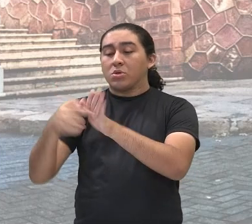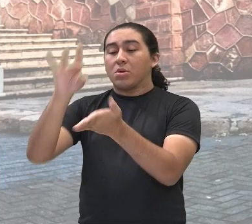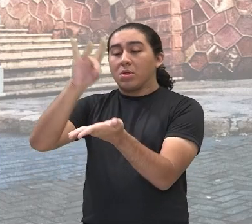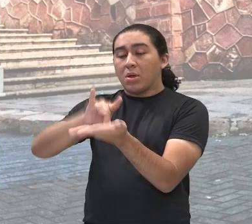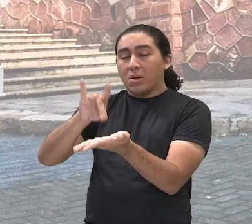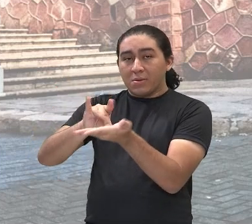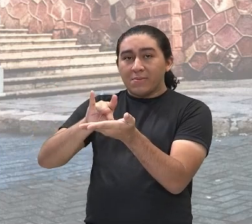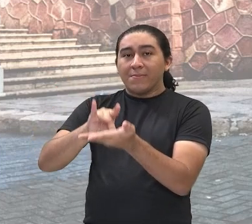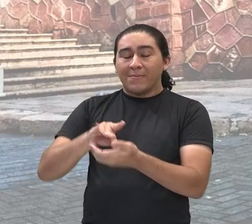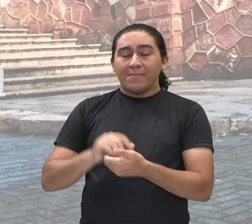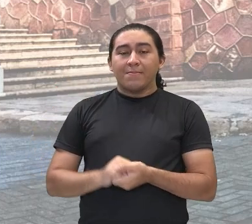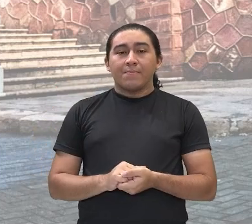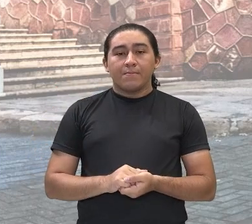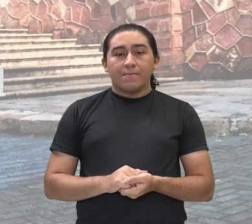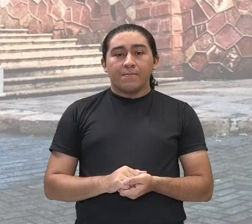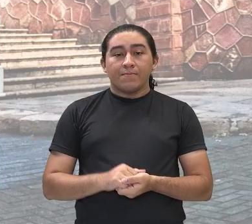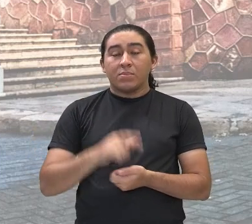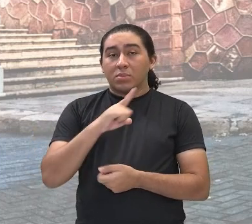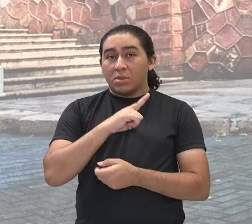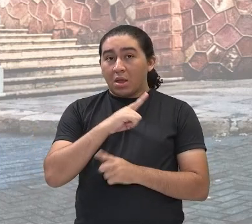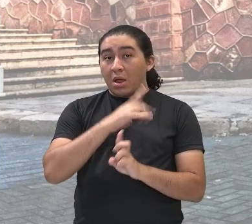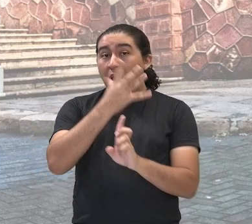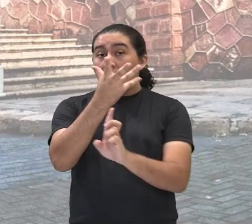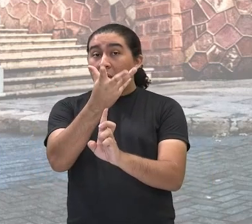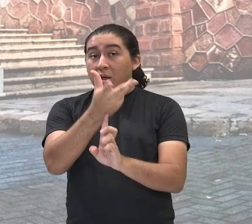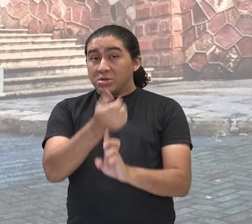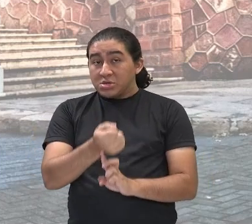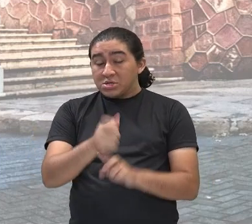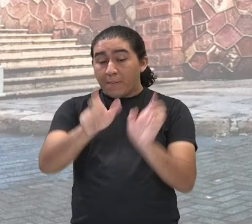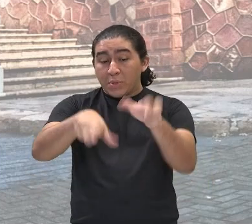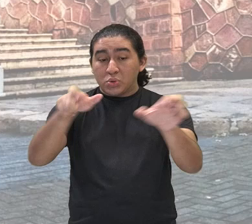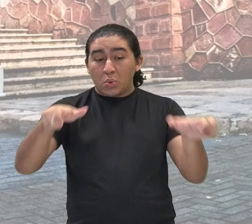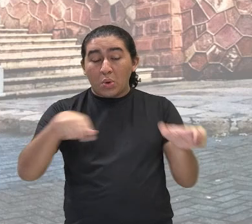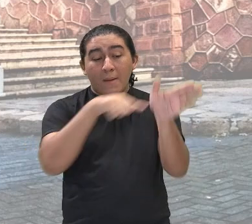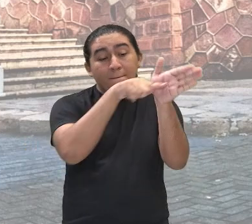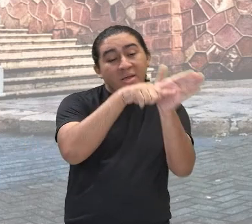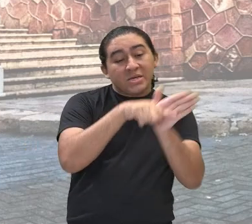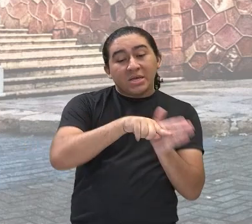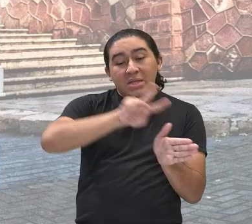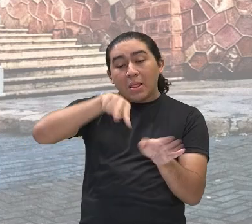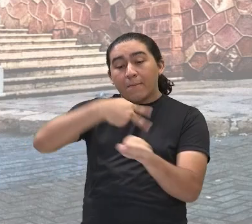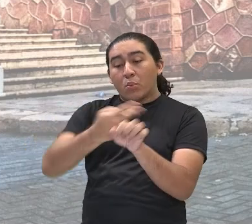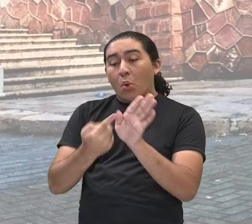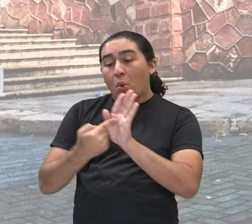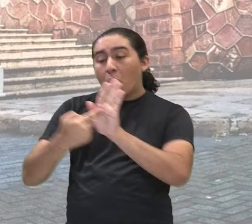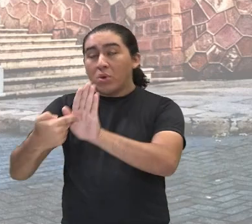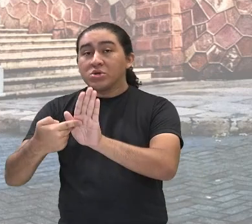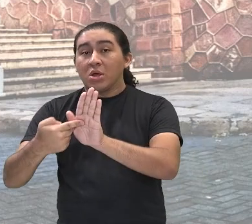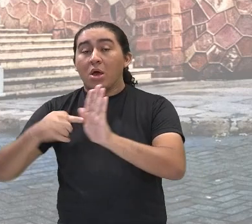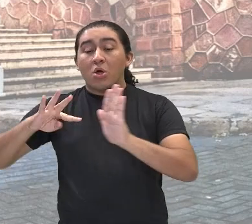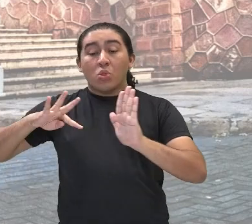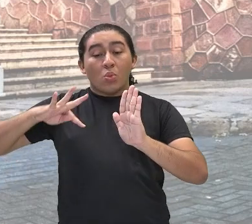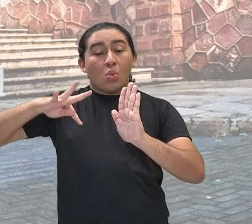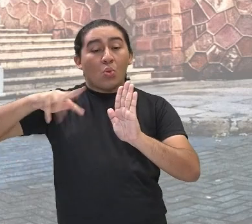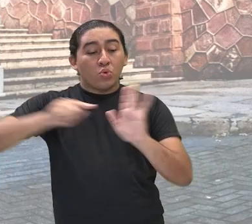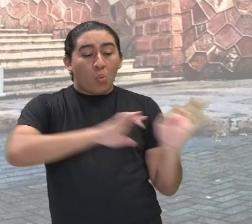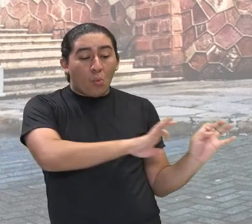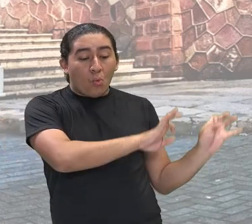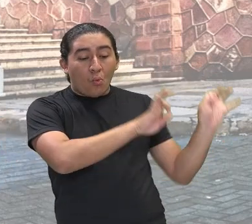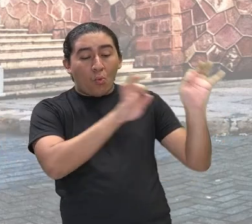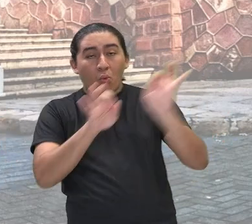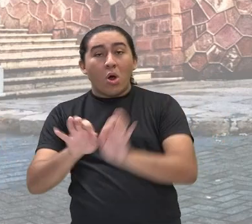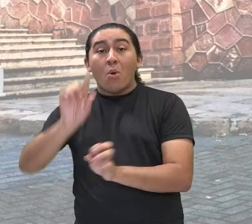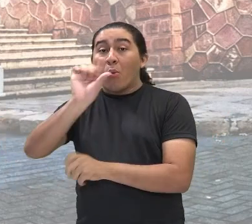gente. Temos artistas que fazem pesquisa e que nos mostram que tudo isso é apenas uma